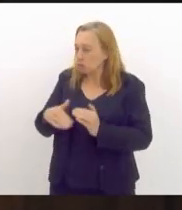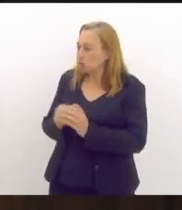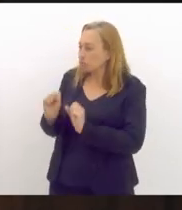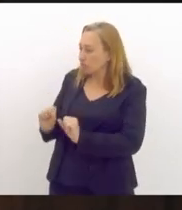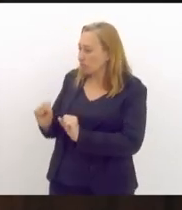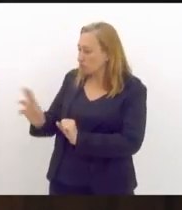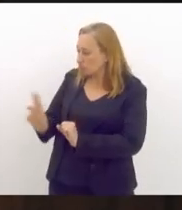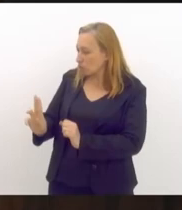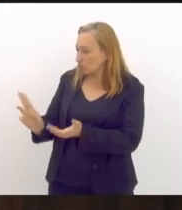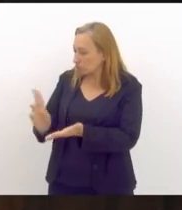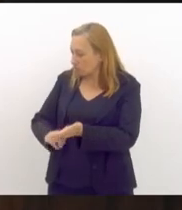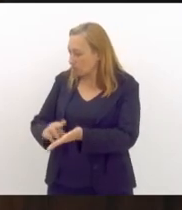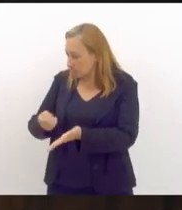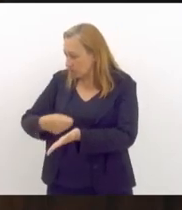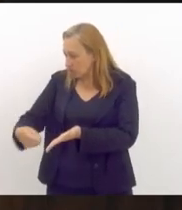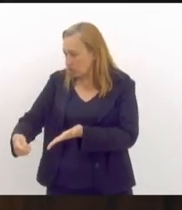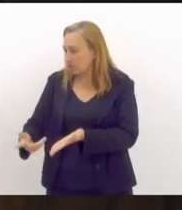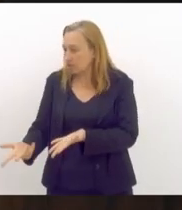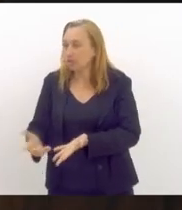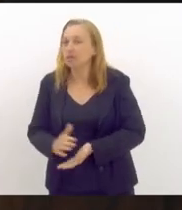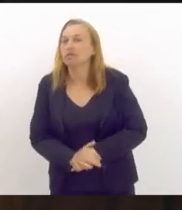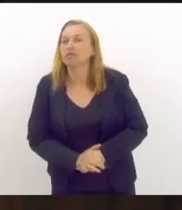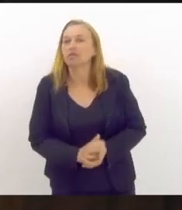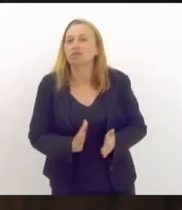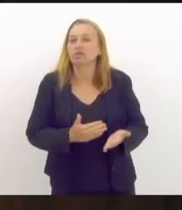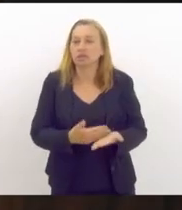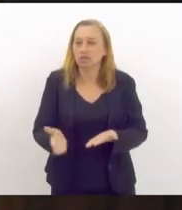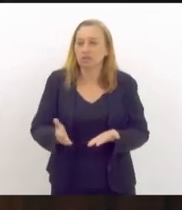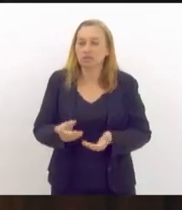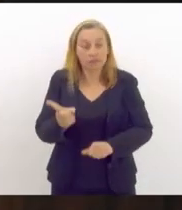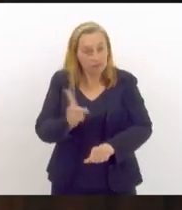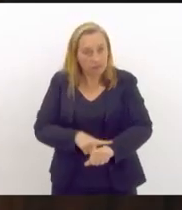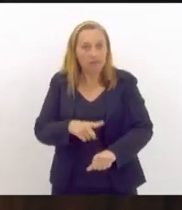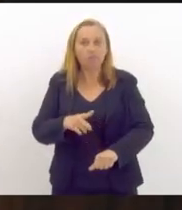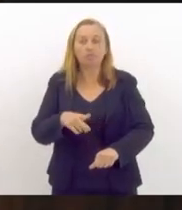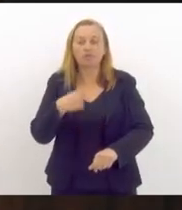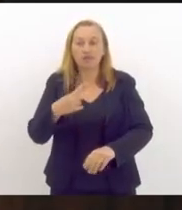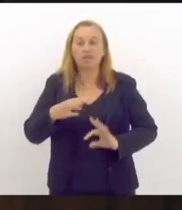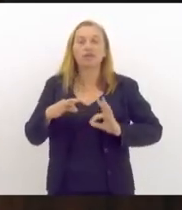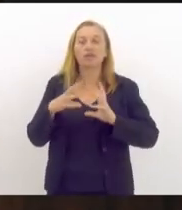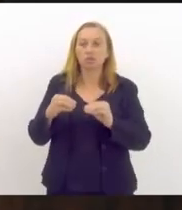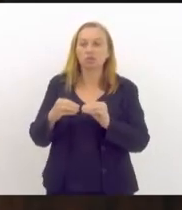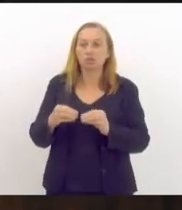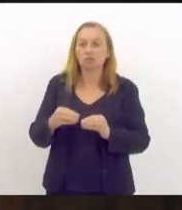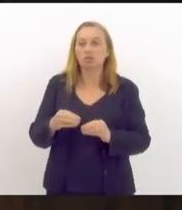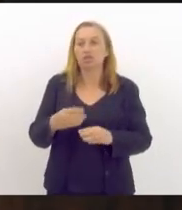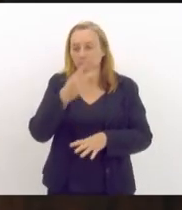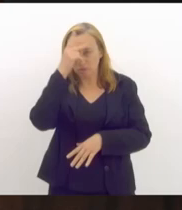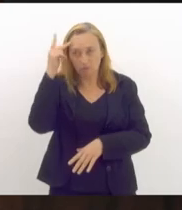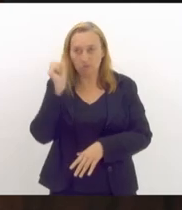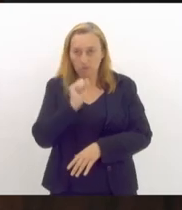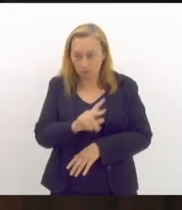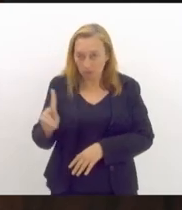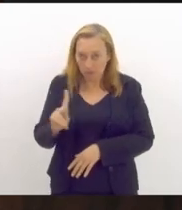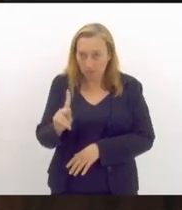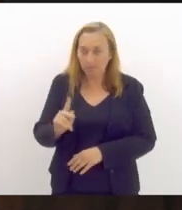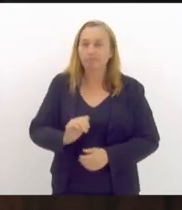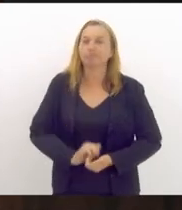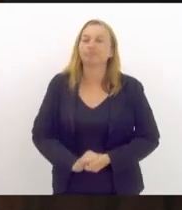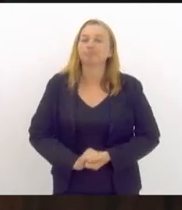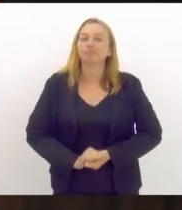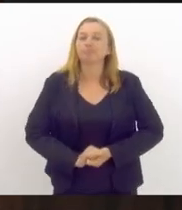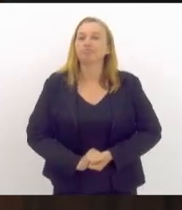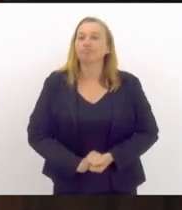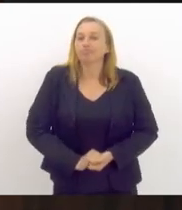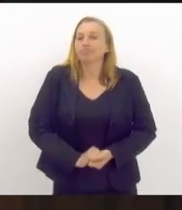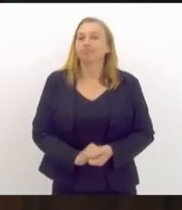se inscrever eu já dentro o expediente final E aí vai ter tempo de fala para todo mundo 10 minutos para cada um tá bom